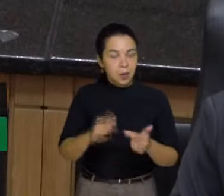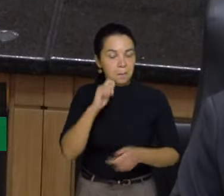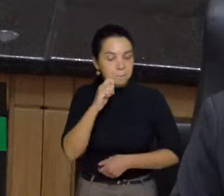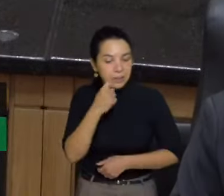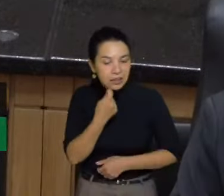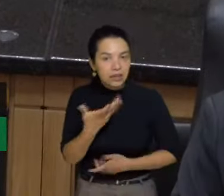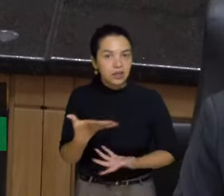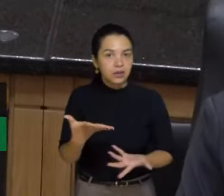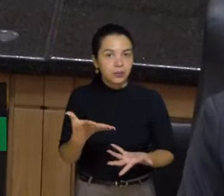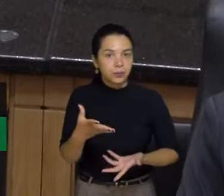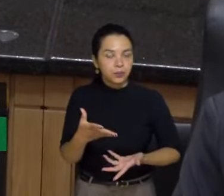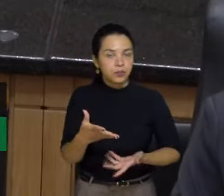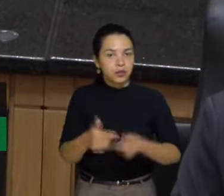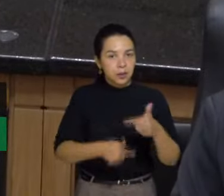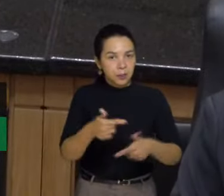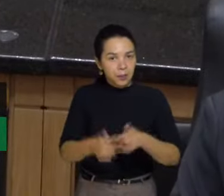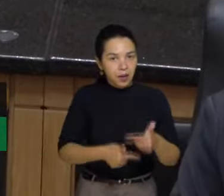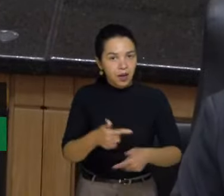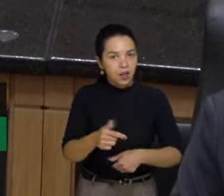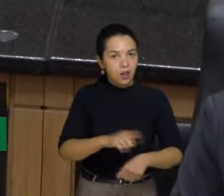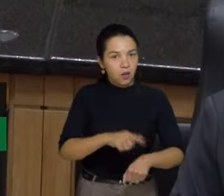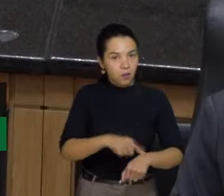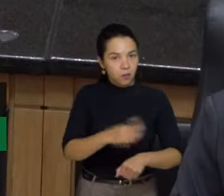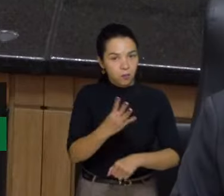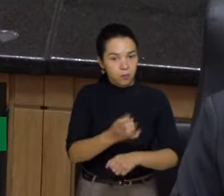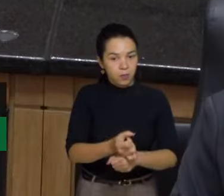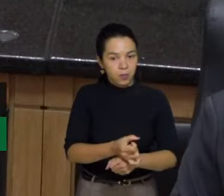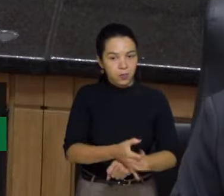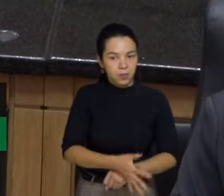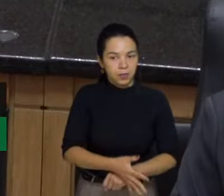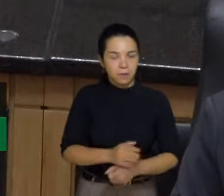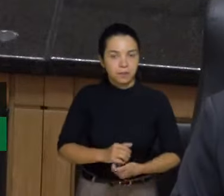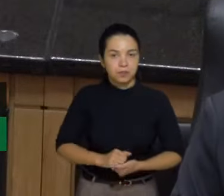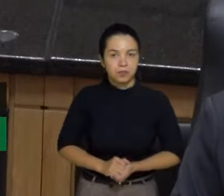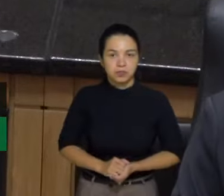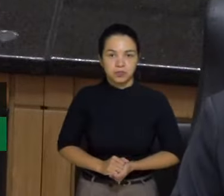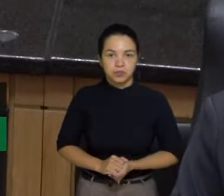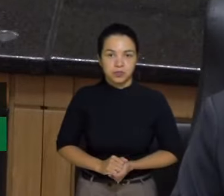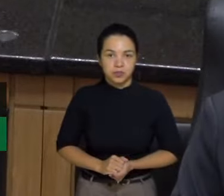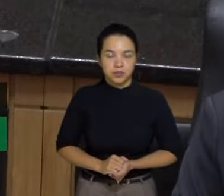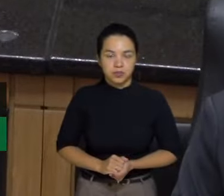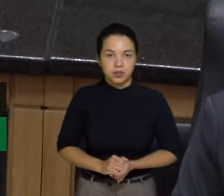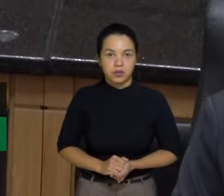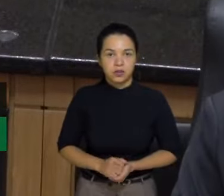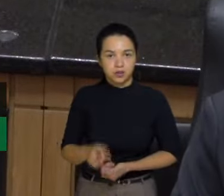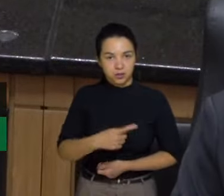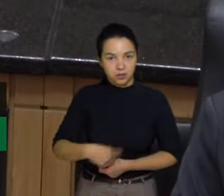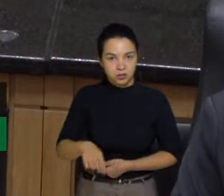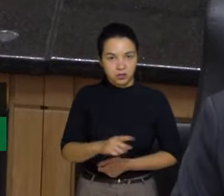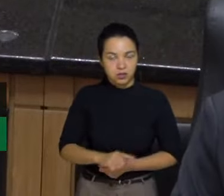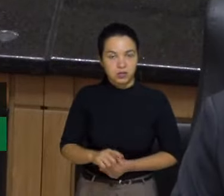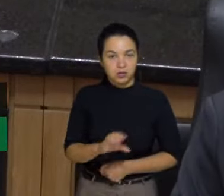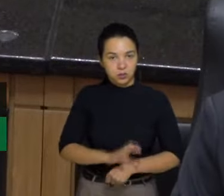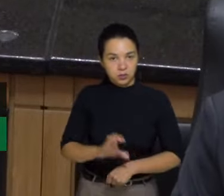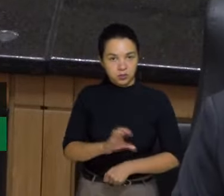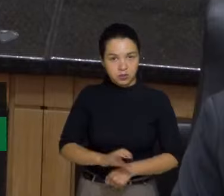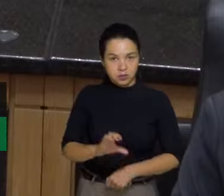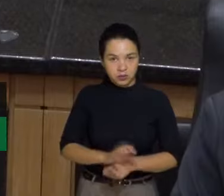turno, 4 da manhã. Foi assim, trabalhando como padeiro no primeiro turno, às 4 da manhã, que ele conseguiu custear a sua